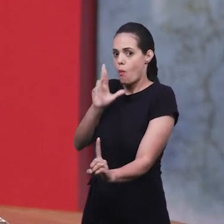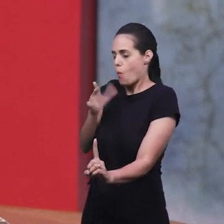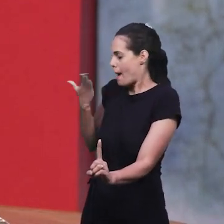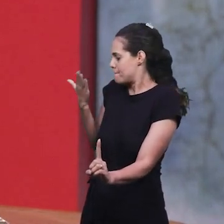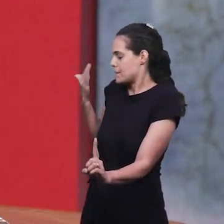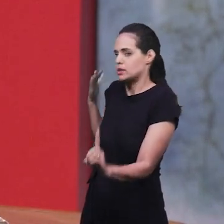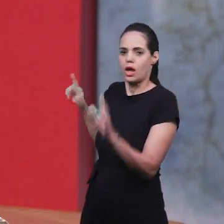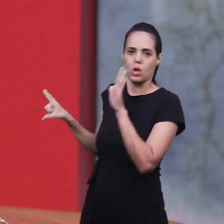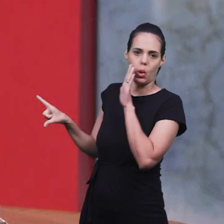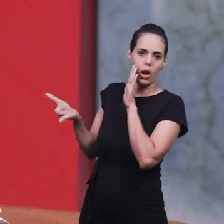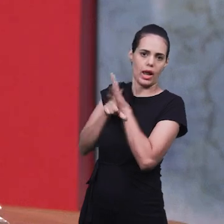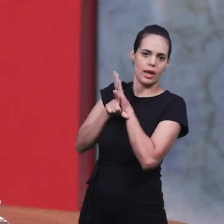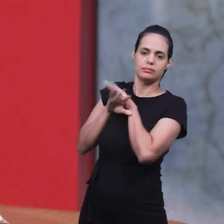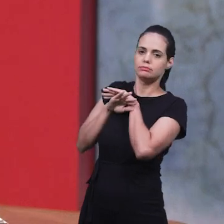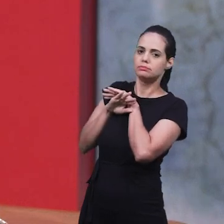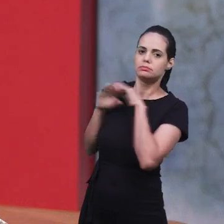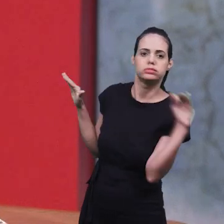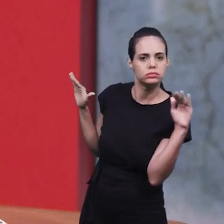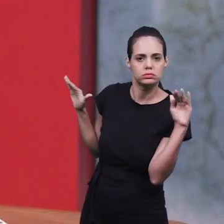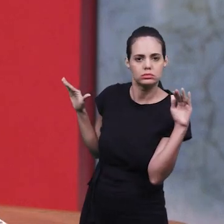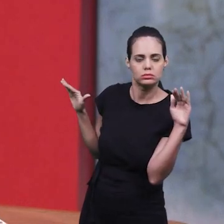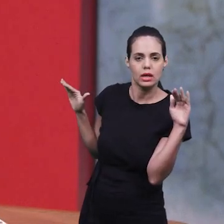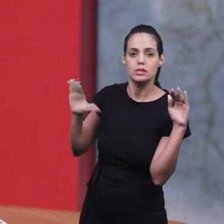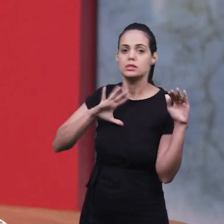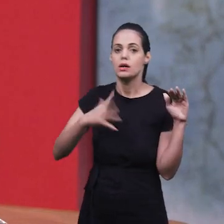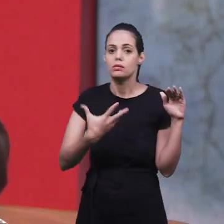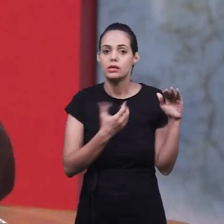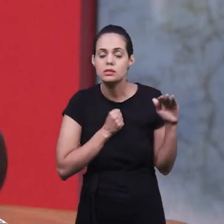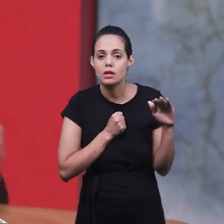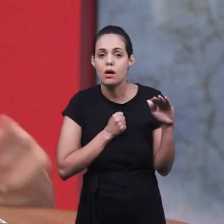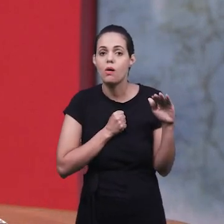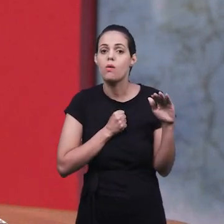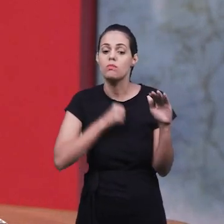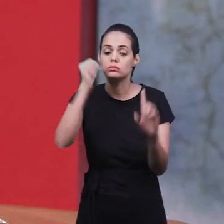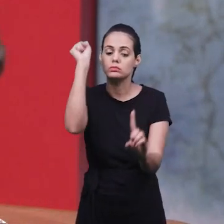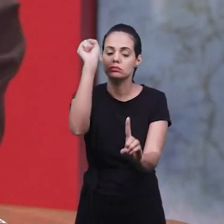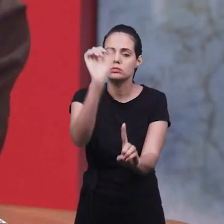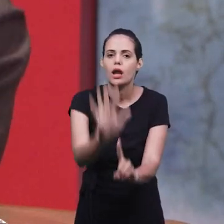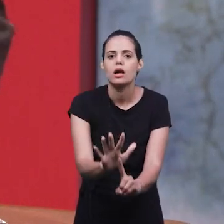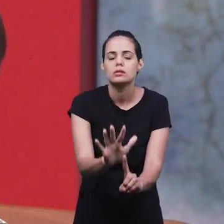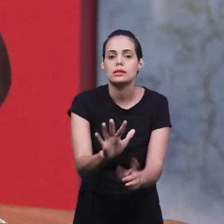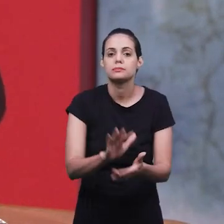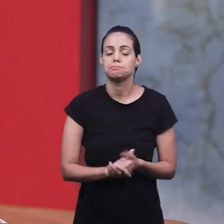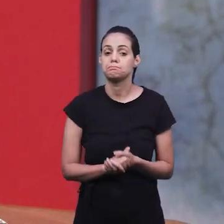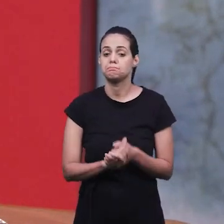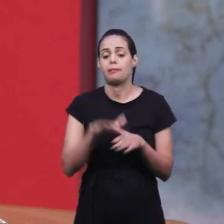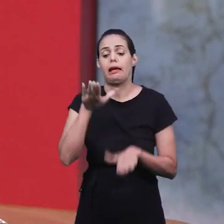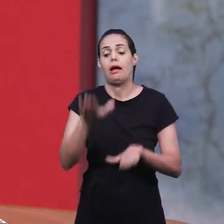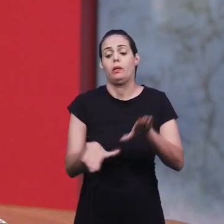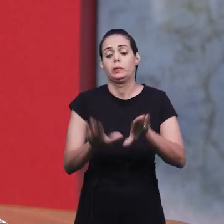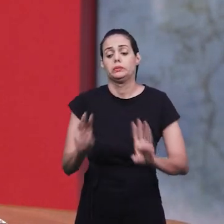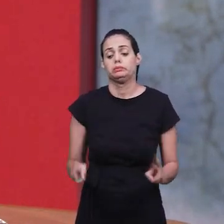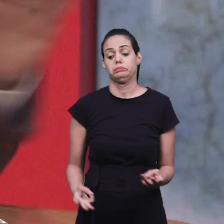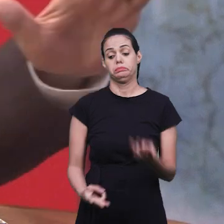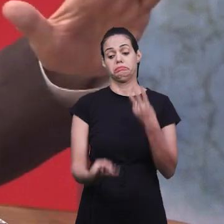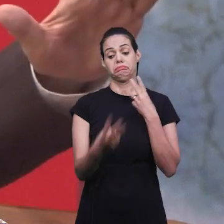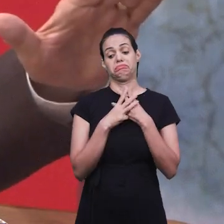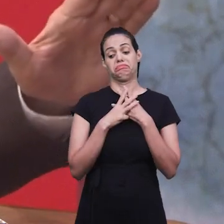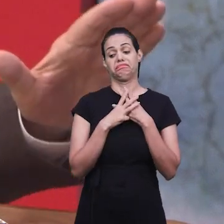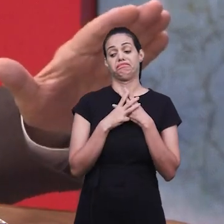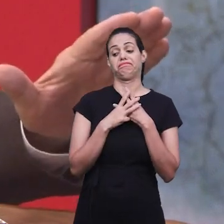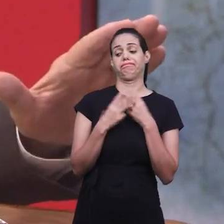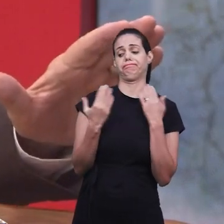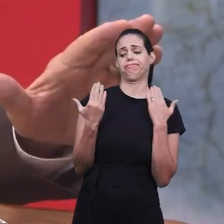lei, objeto da carta aos Gálatas, que alguns judeus meramente não creram.